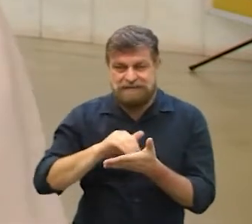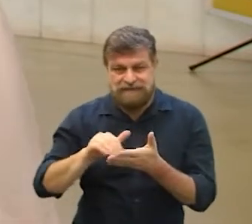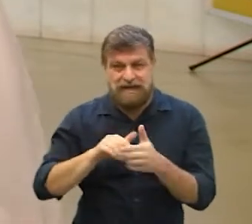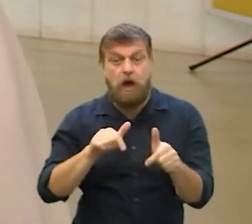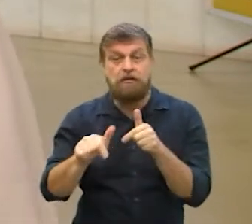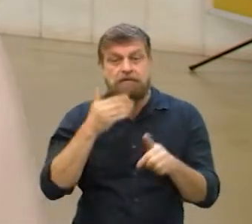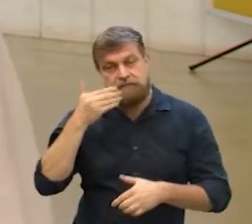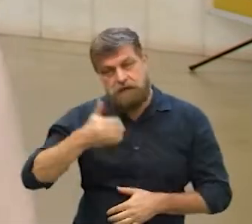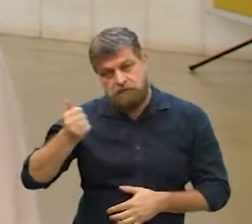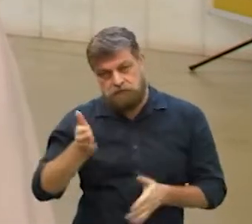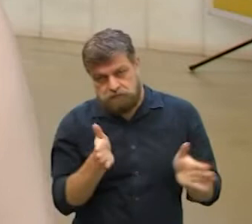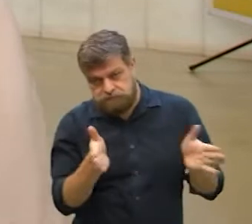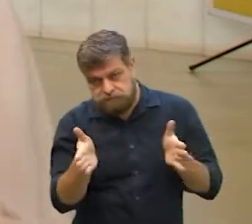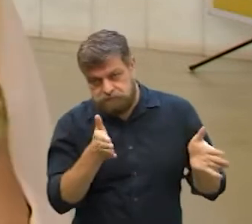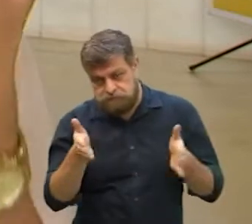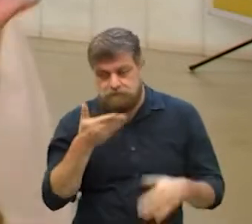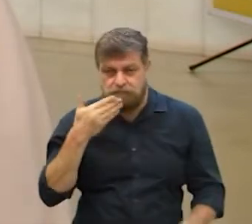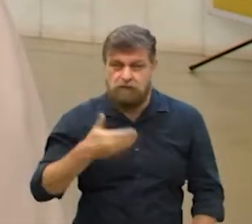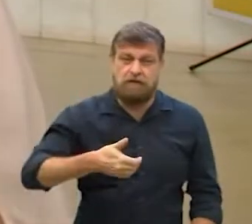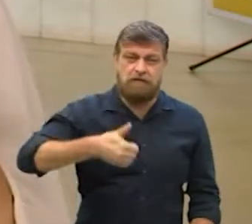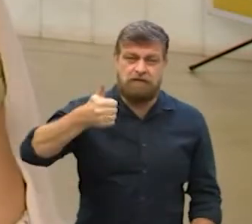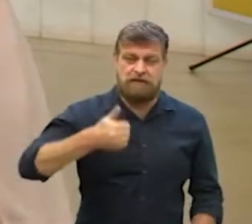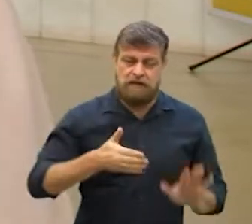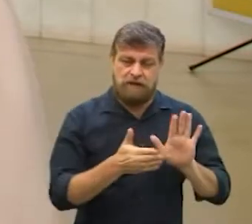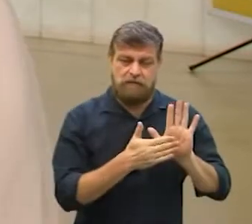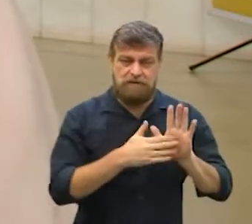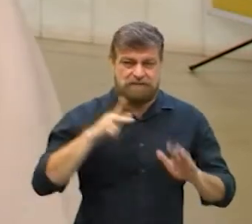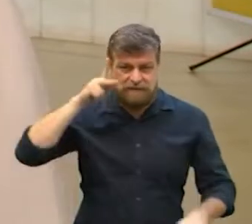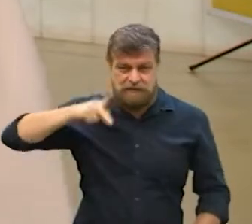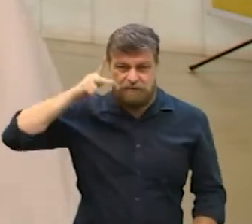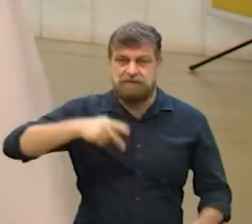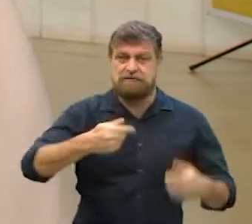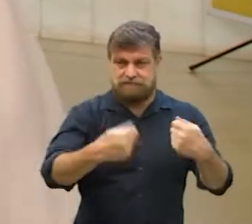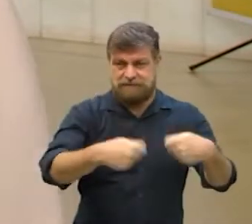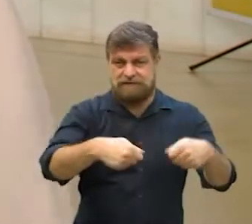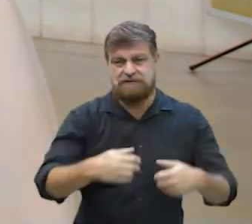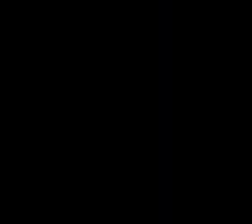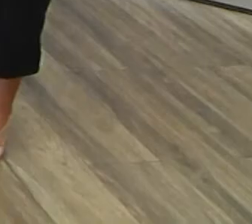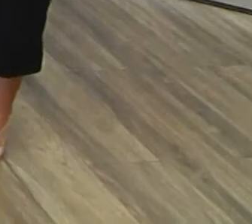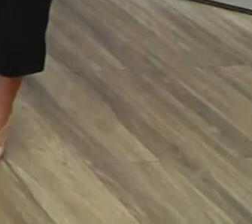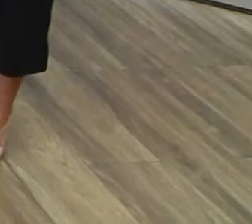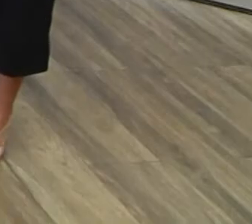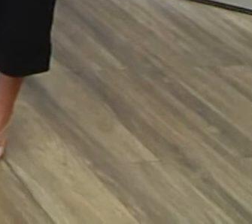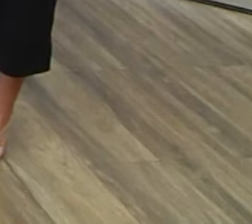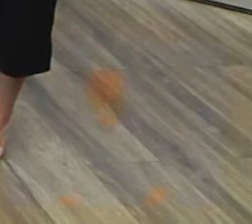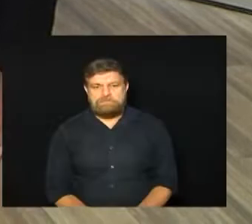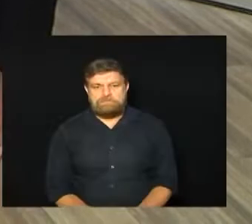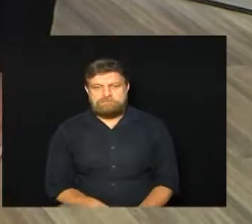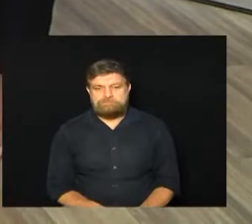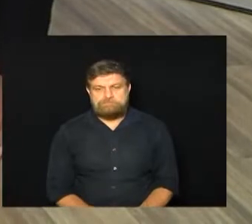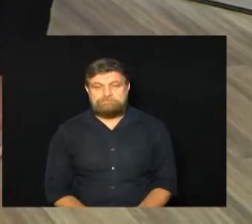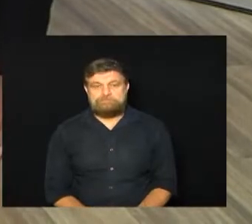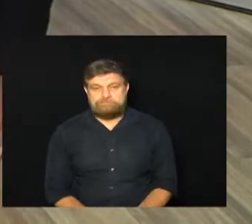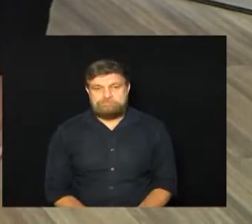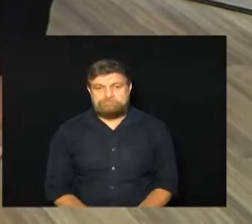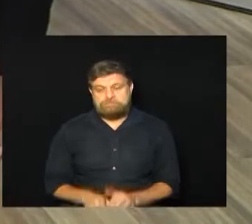serviços, ampliar acesso e promover outras políticas que se façam necessárias. Esse